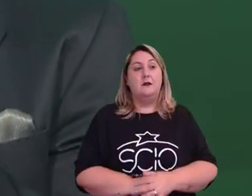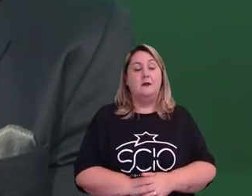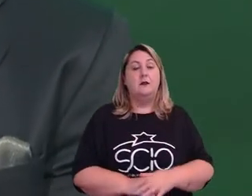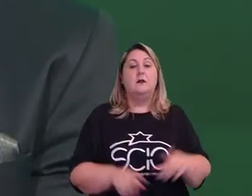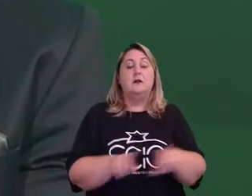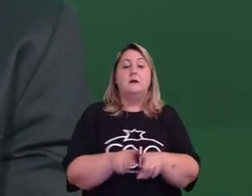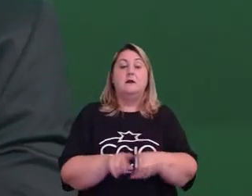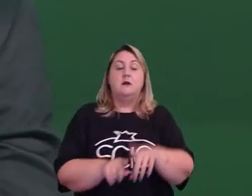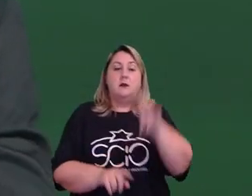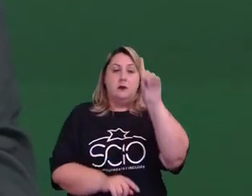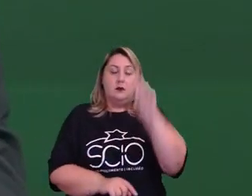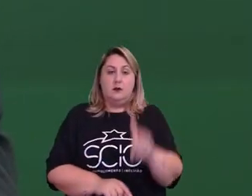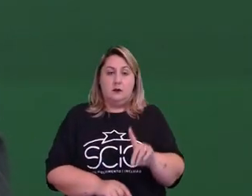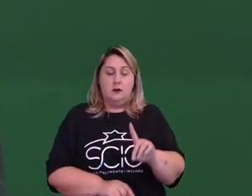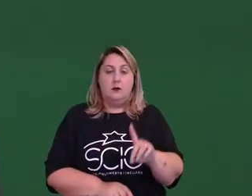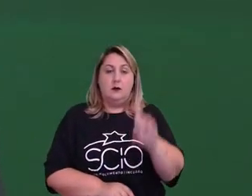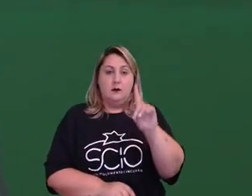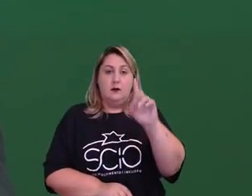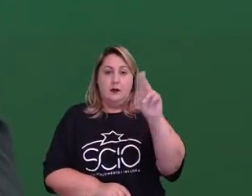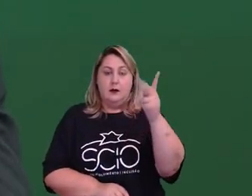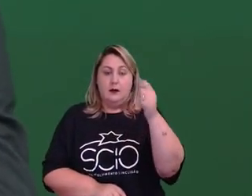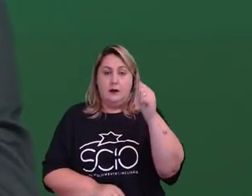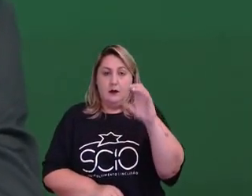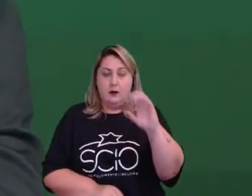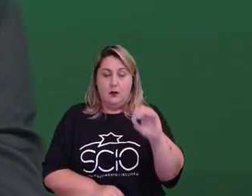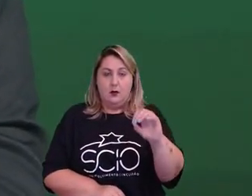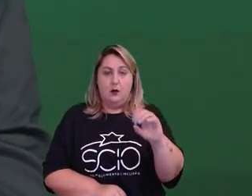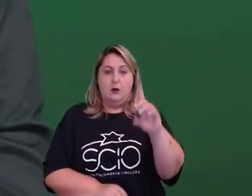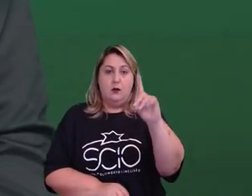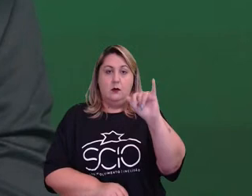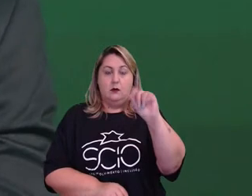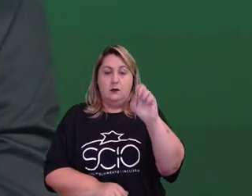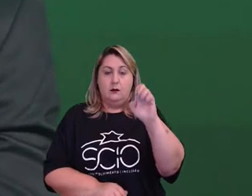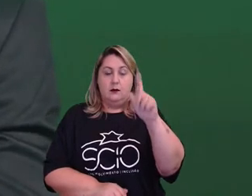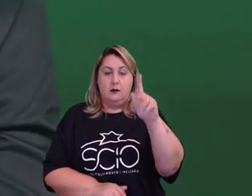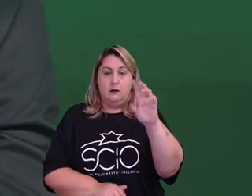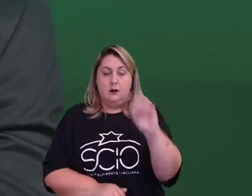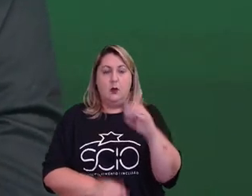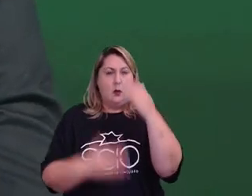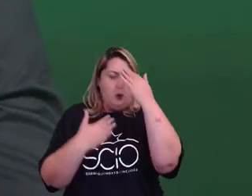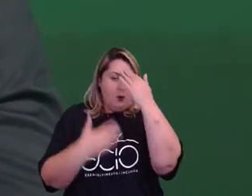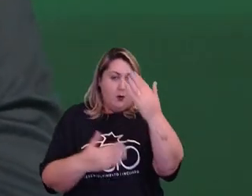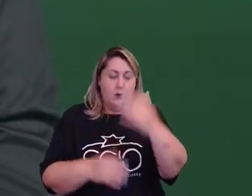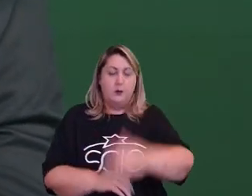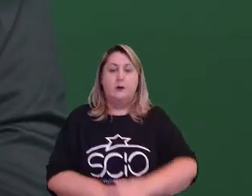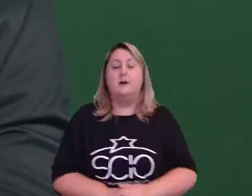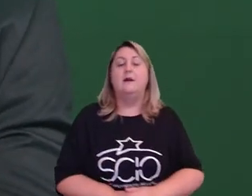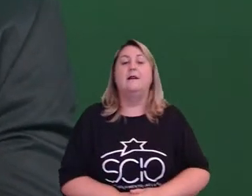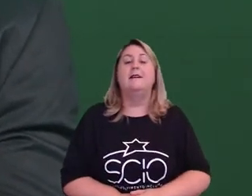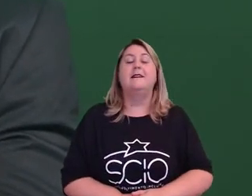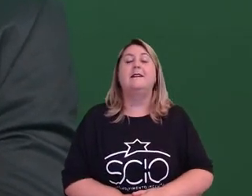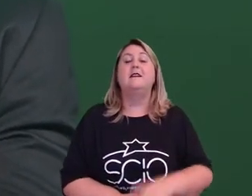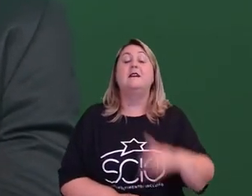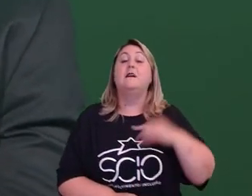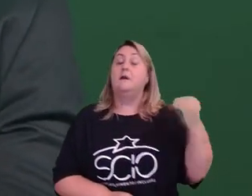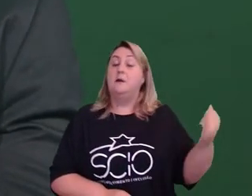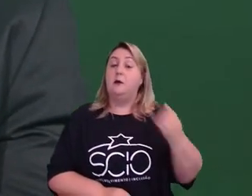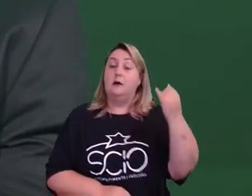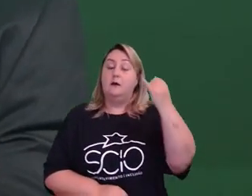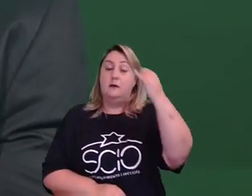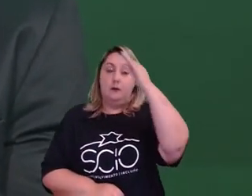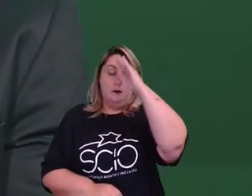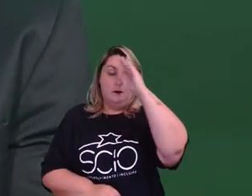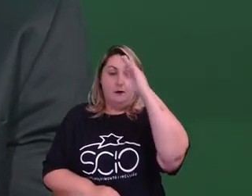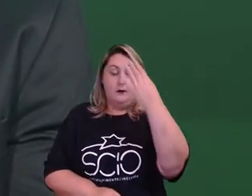o nosso diretor de DHO, o Diego Victoriano. Muito obrigado, Diego. Com certeza, papel fundamental, porque o